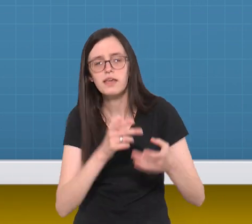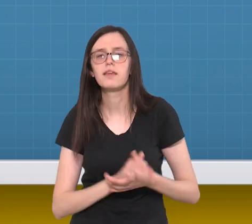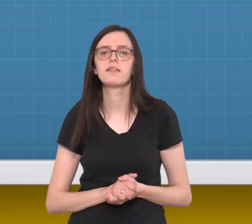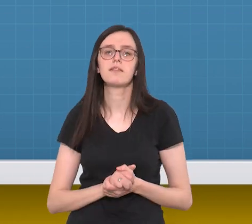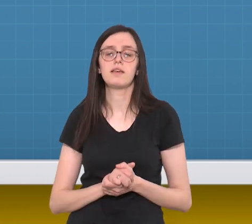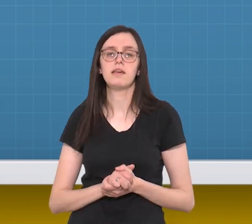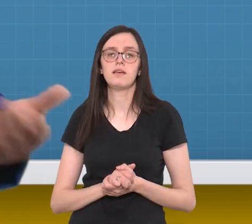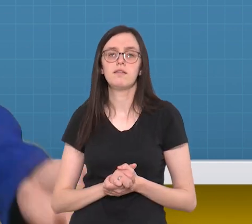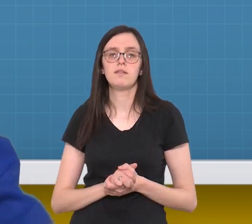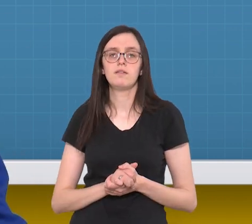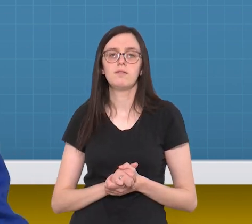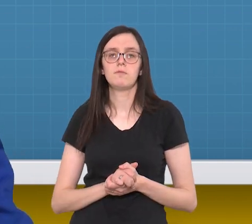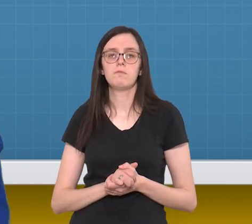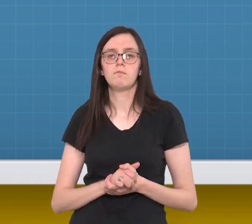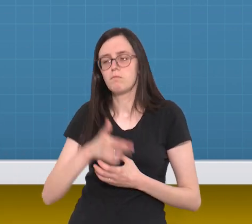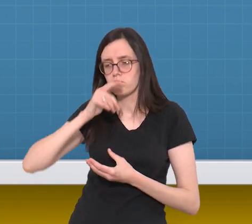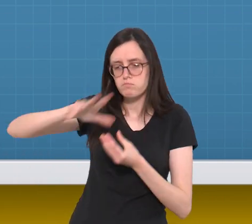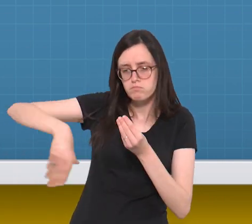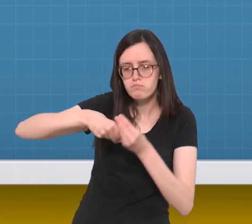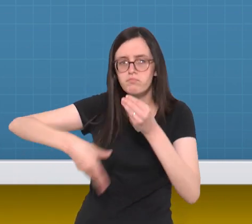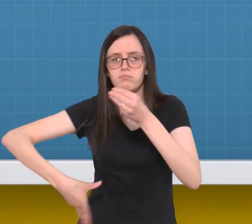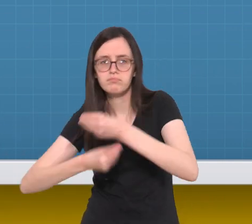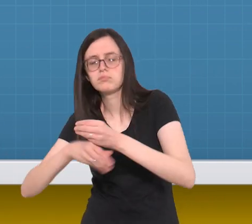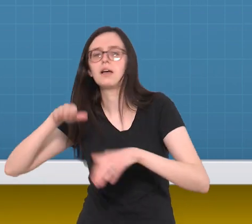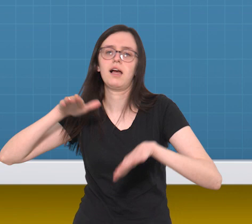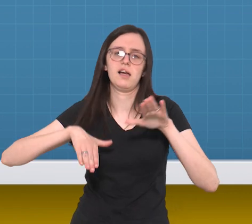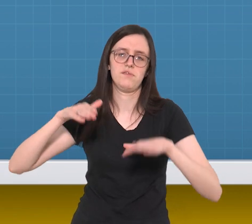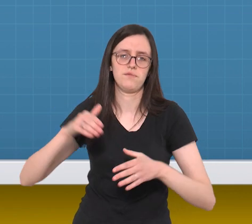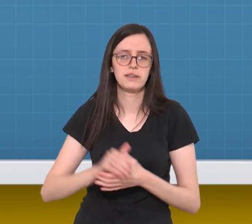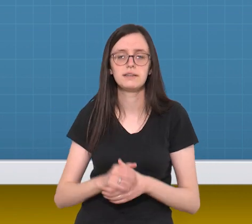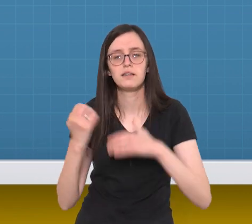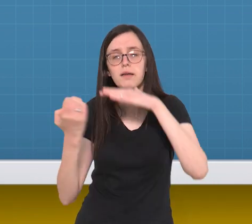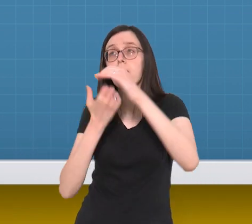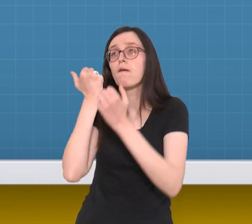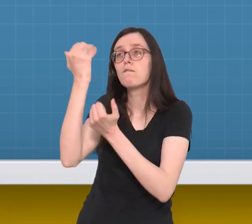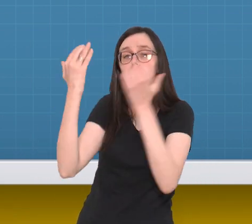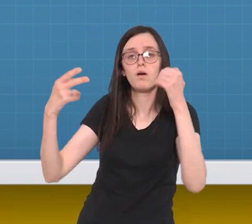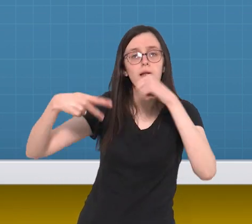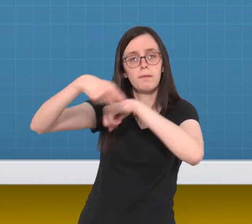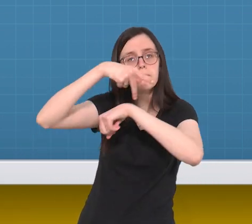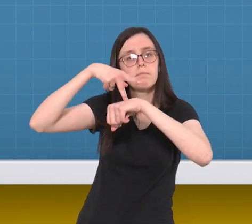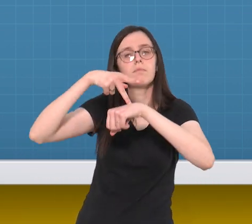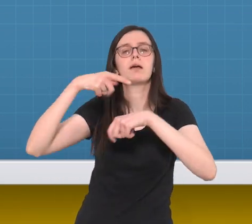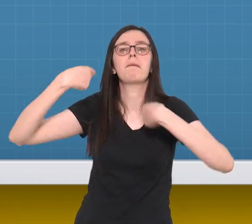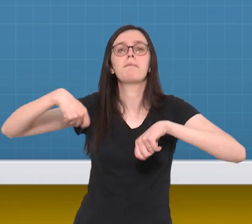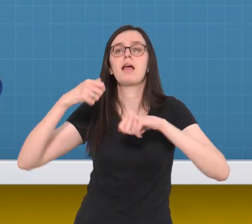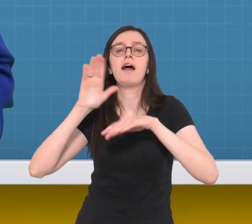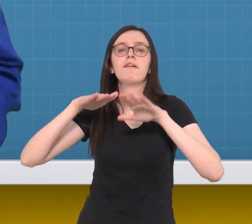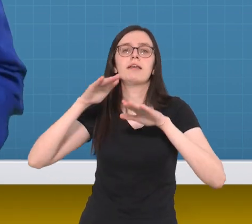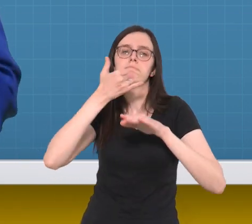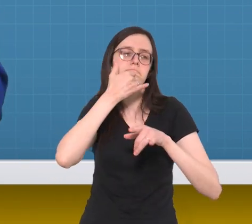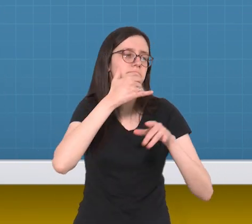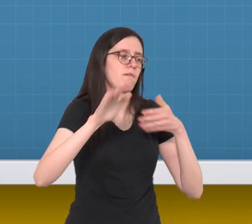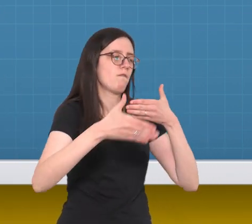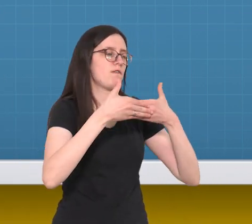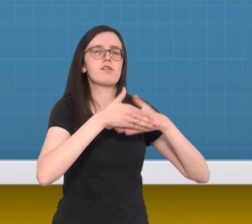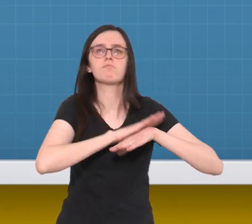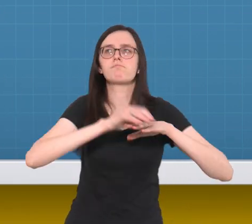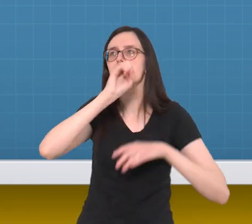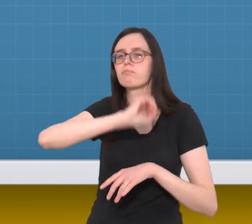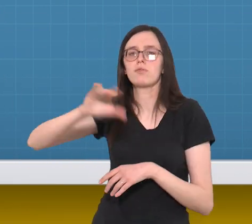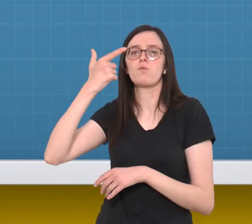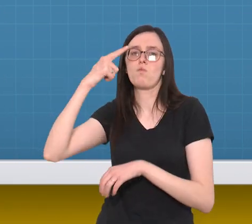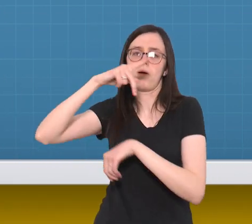vendidas ou incorporadas por outras. Algumas empresas de fora do nosso país tiveram que sair do país, tiveram que fechar